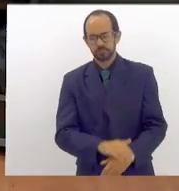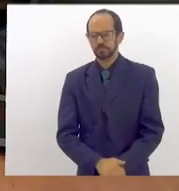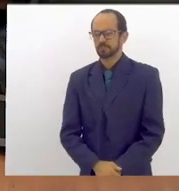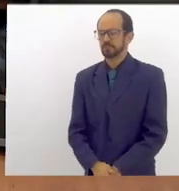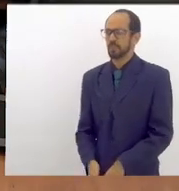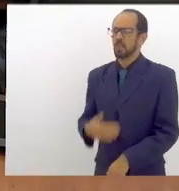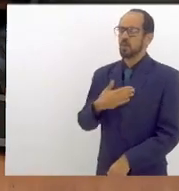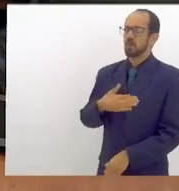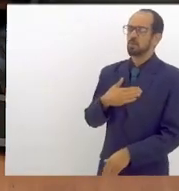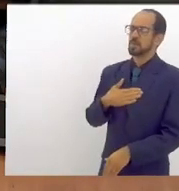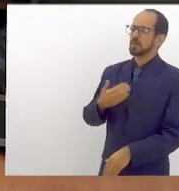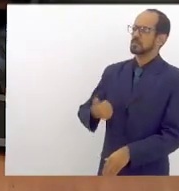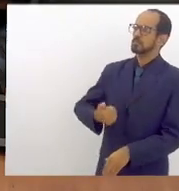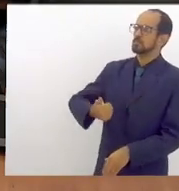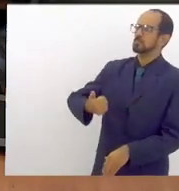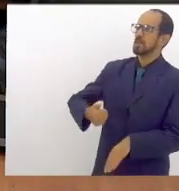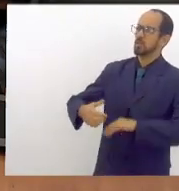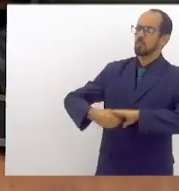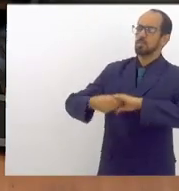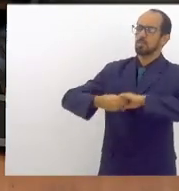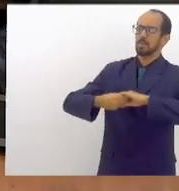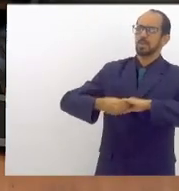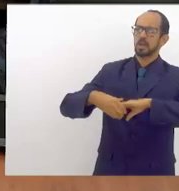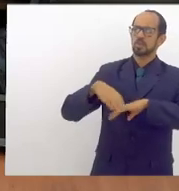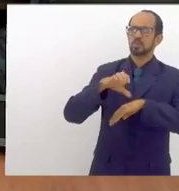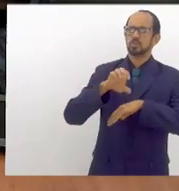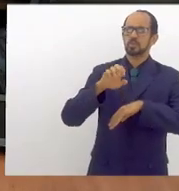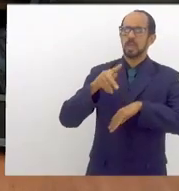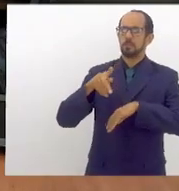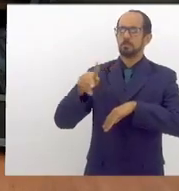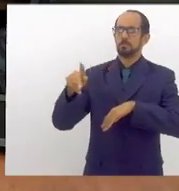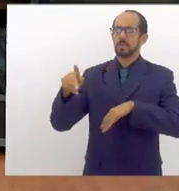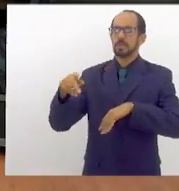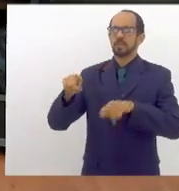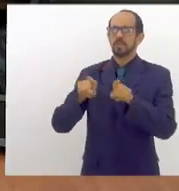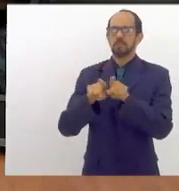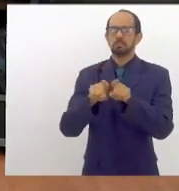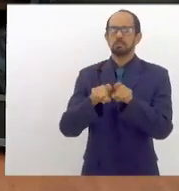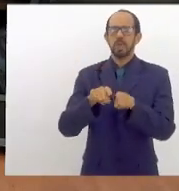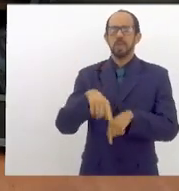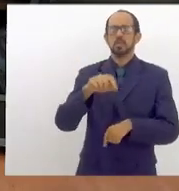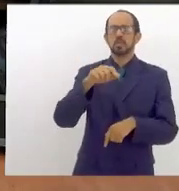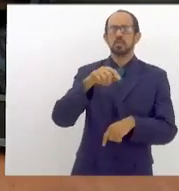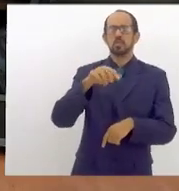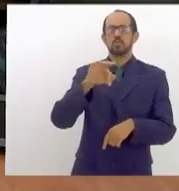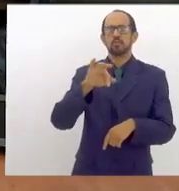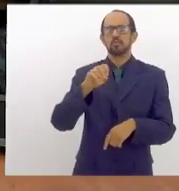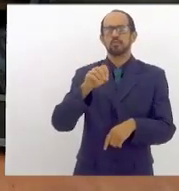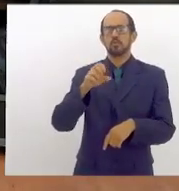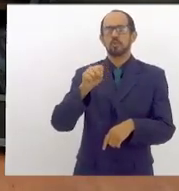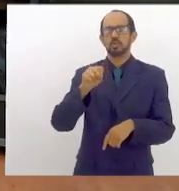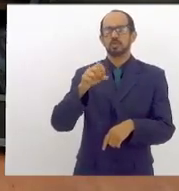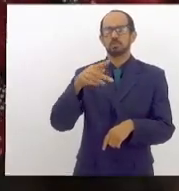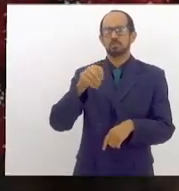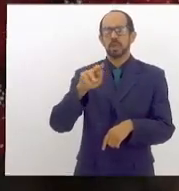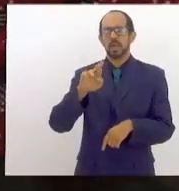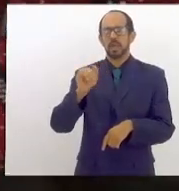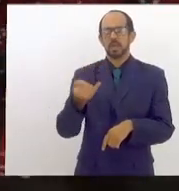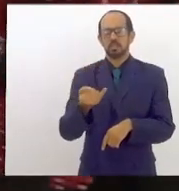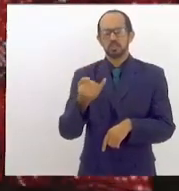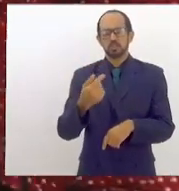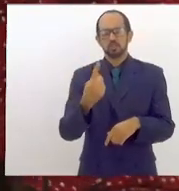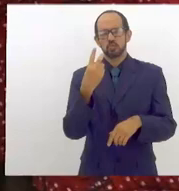inicialmente cumprimentar aqui o CEP o forsperj duas entidades que frequentam essa casa